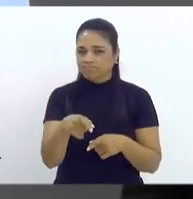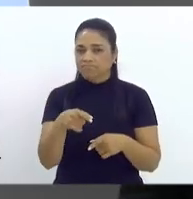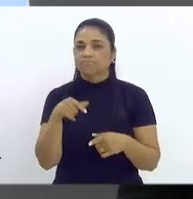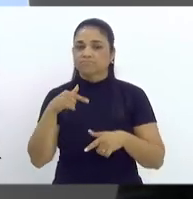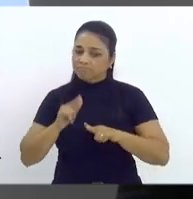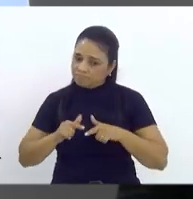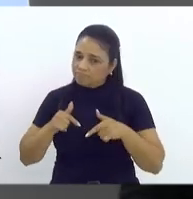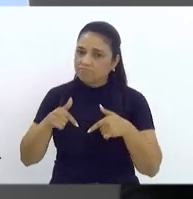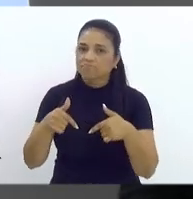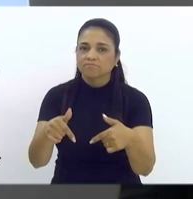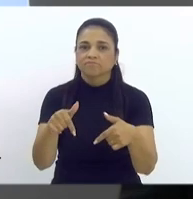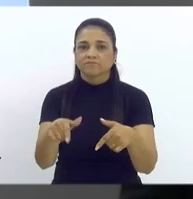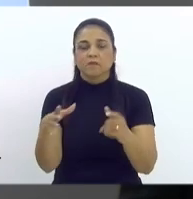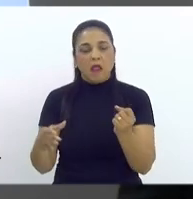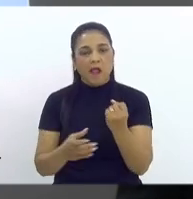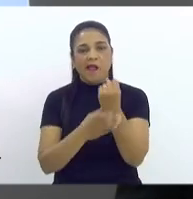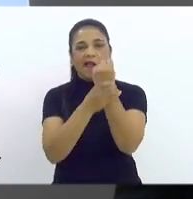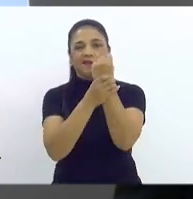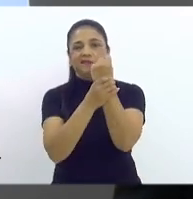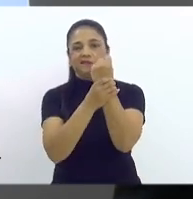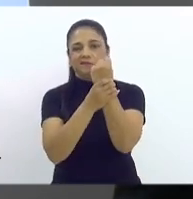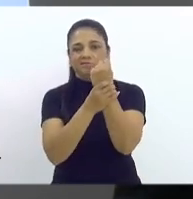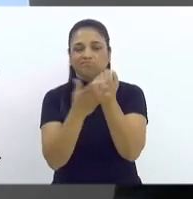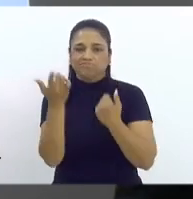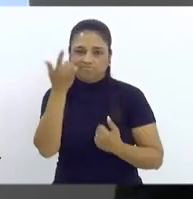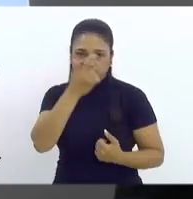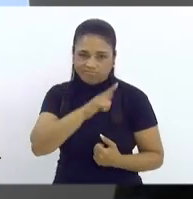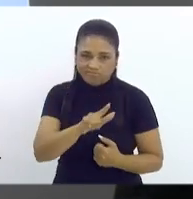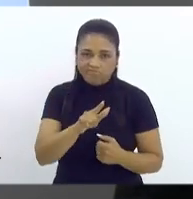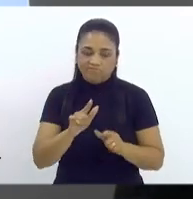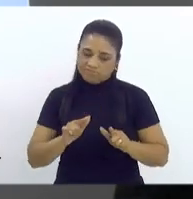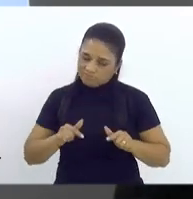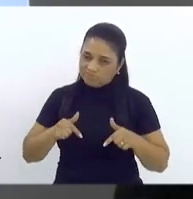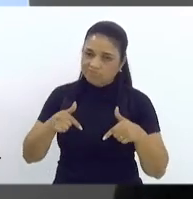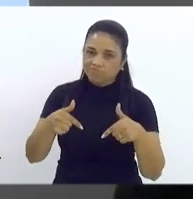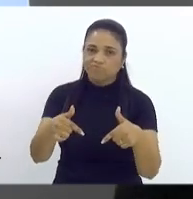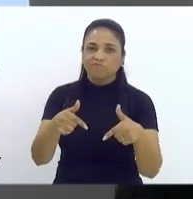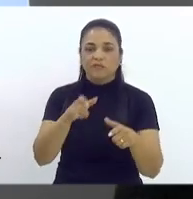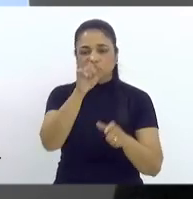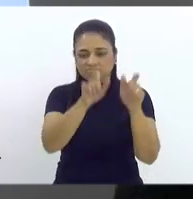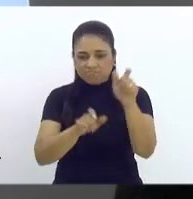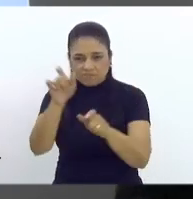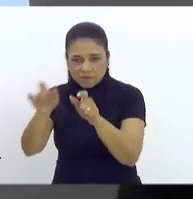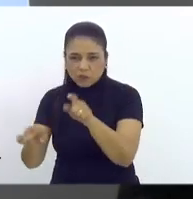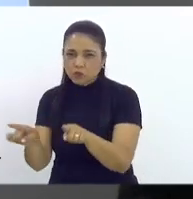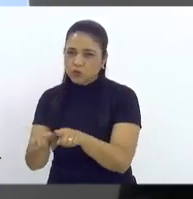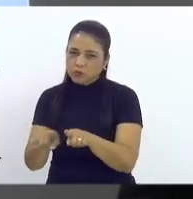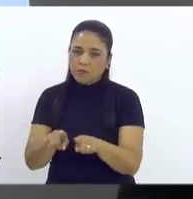e para que a gente possa garantir a segurança da operação e a segurança de todo o cidadão fluminense.